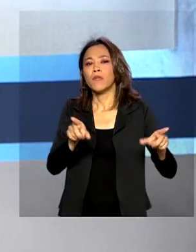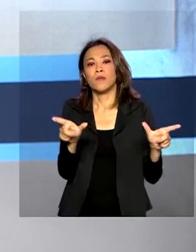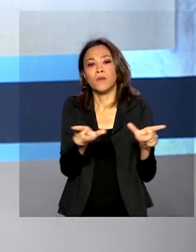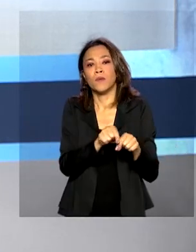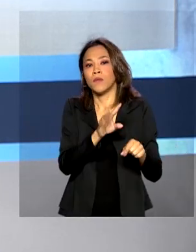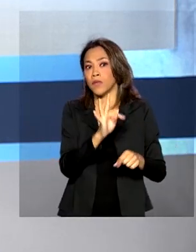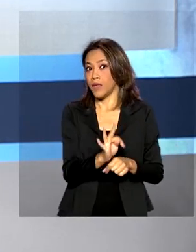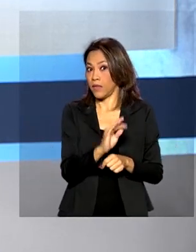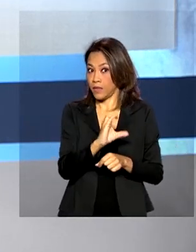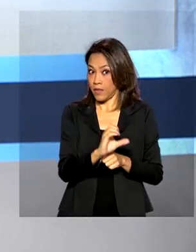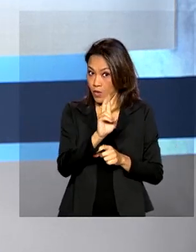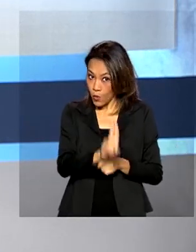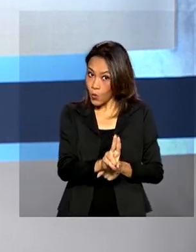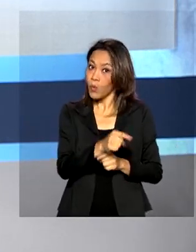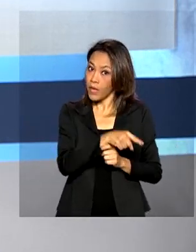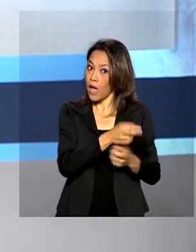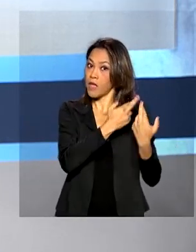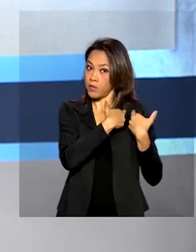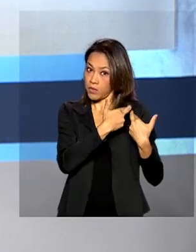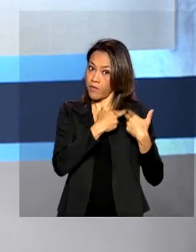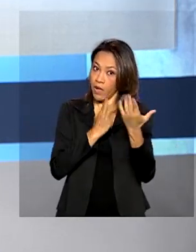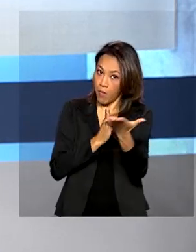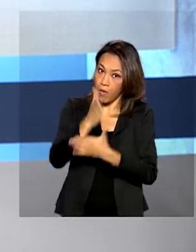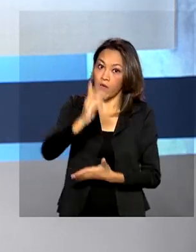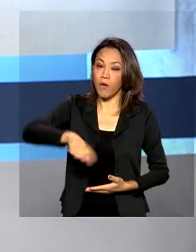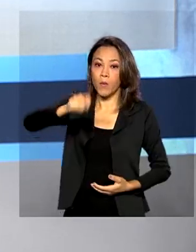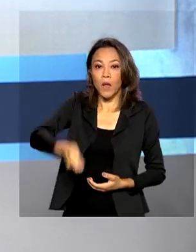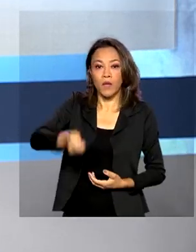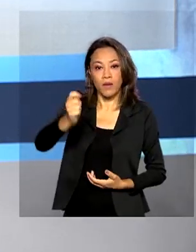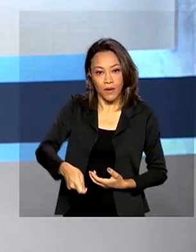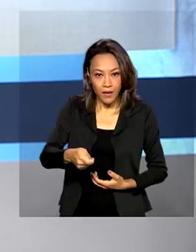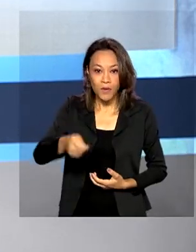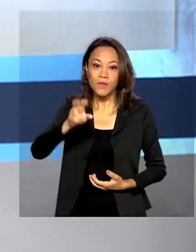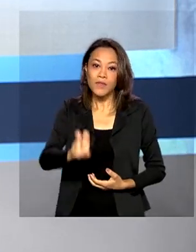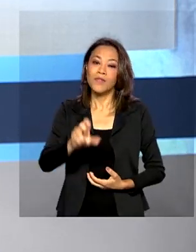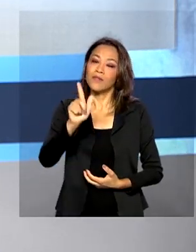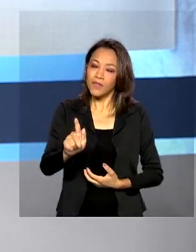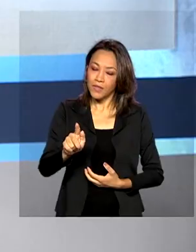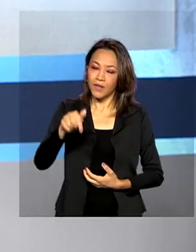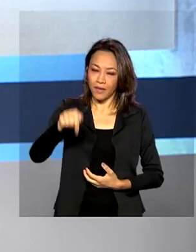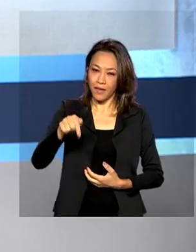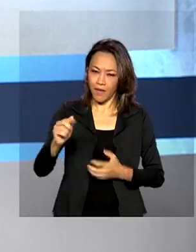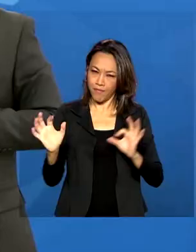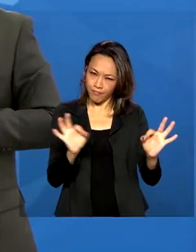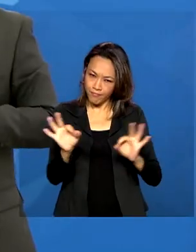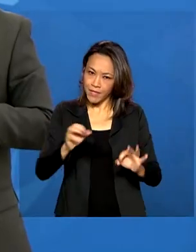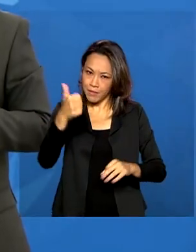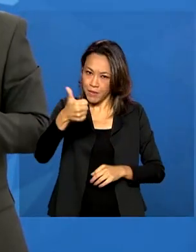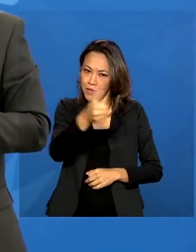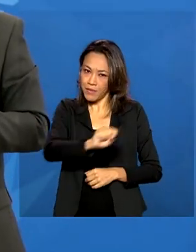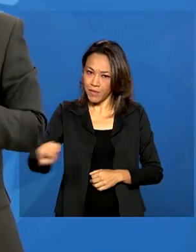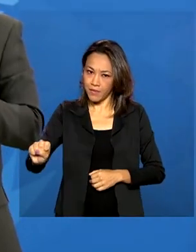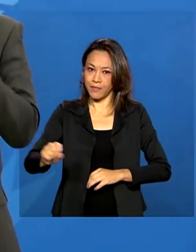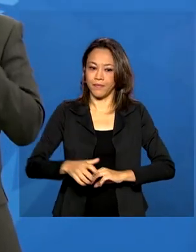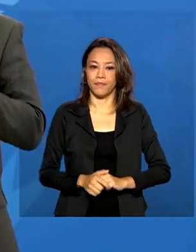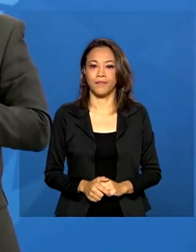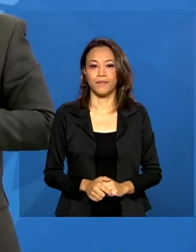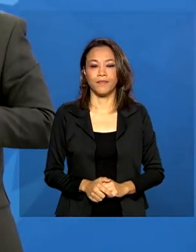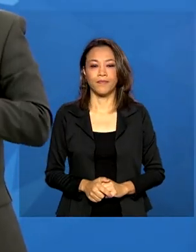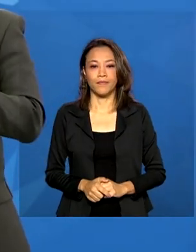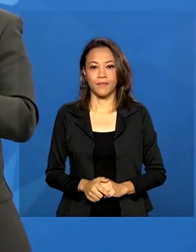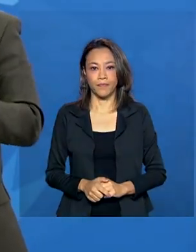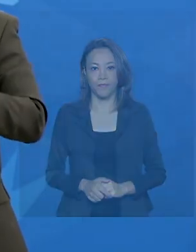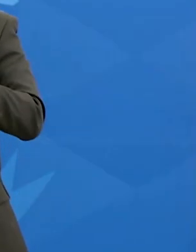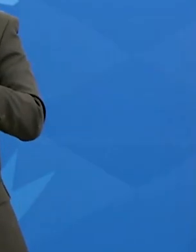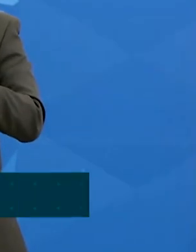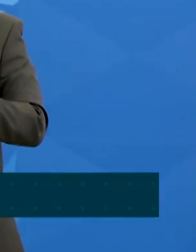aprovar o leilão 5G no Brasil, previsto ainda para este primeiro semestre. Por que os ministros do